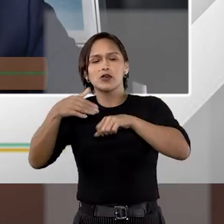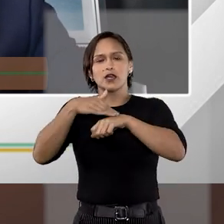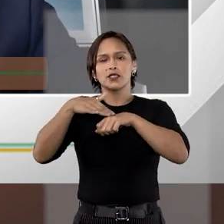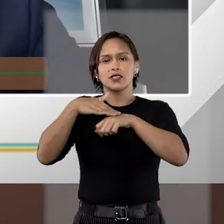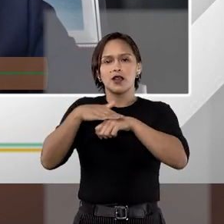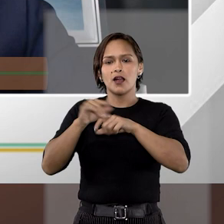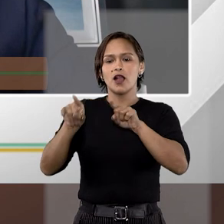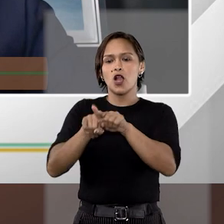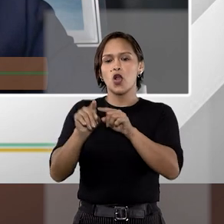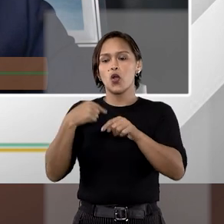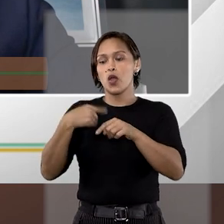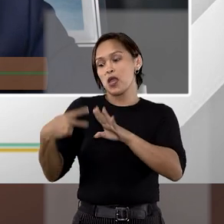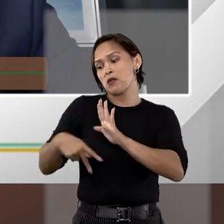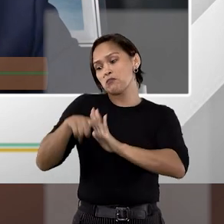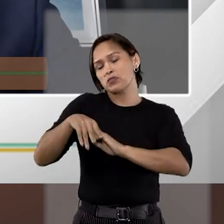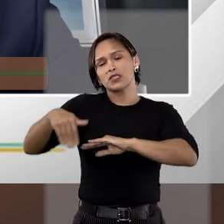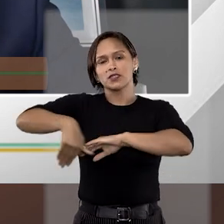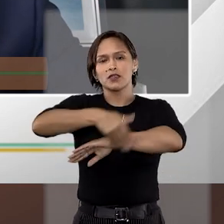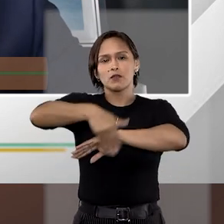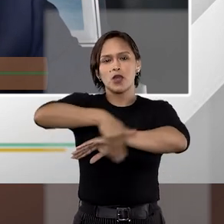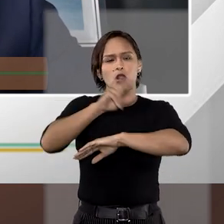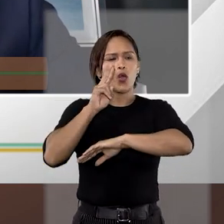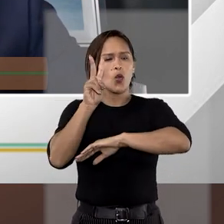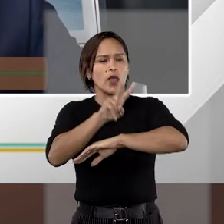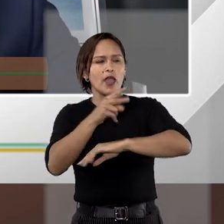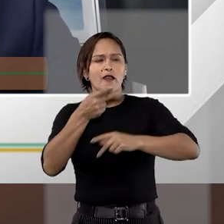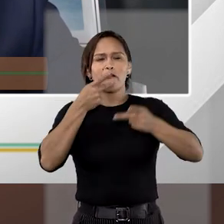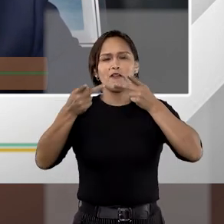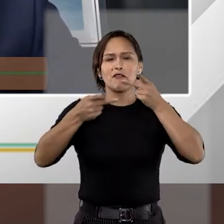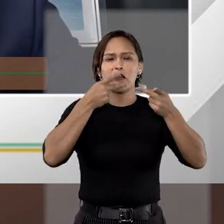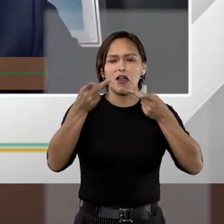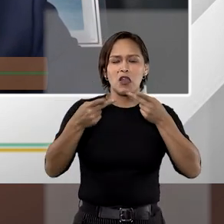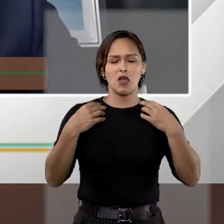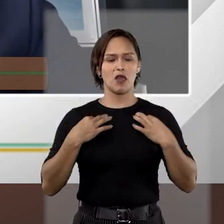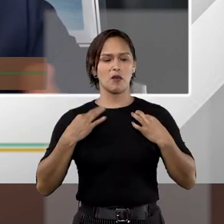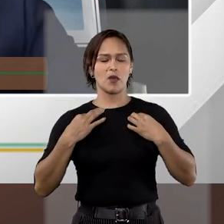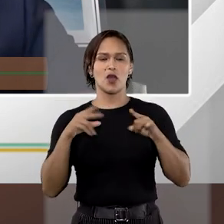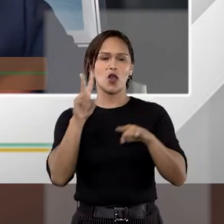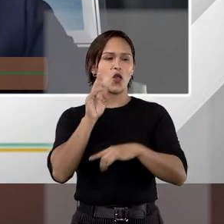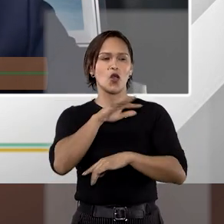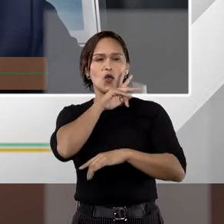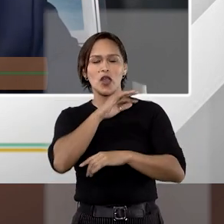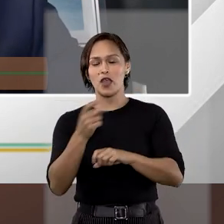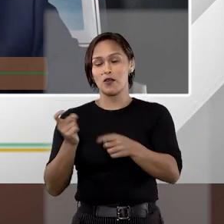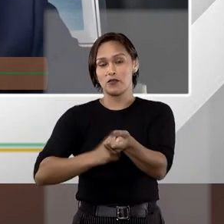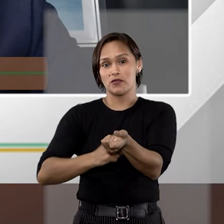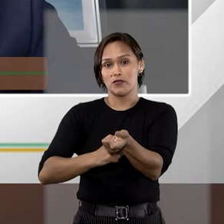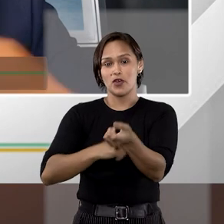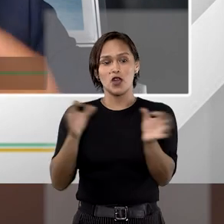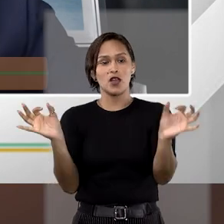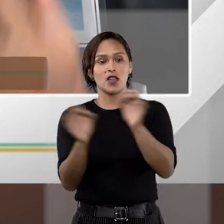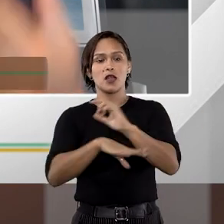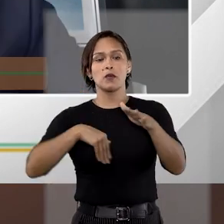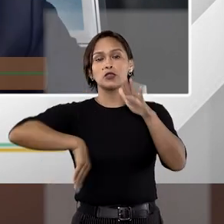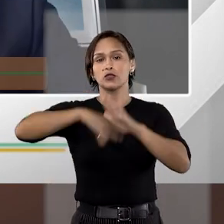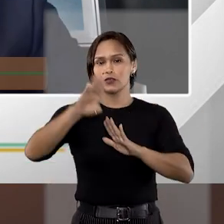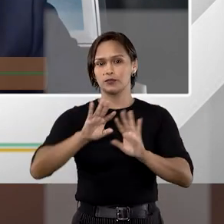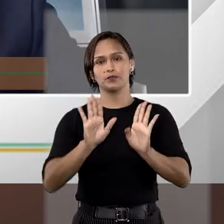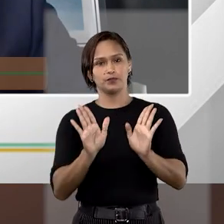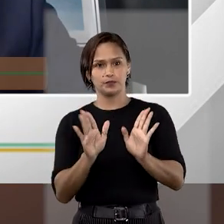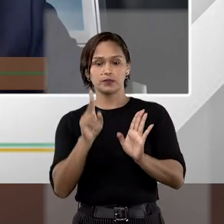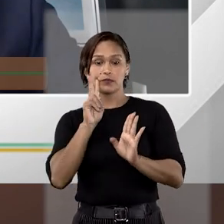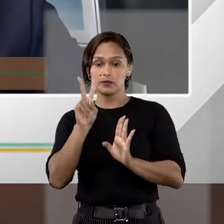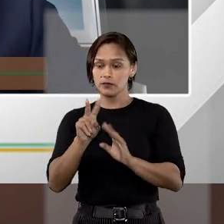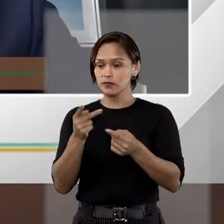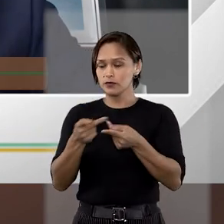estávamos conversando ou eu passei pela rua ele falou mal da minha roupa eu tava nervoso Acabei de chutando